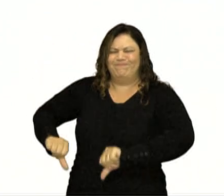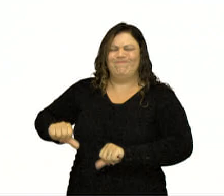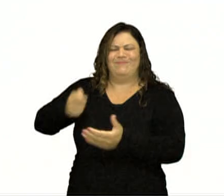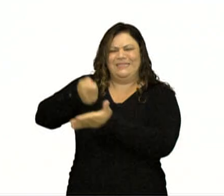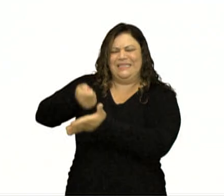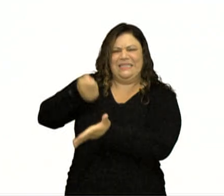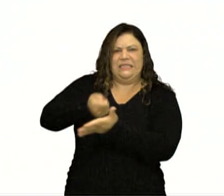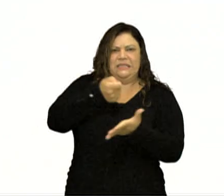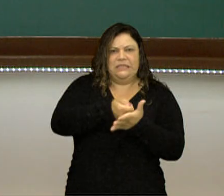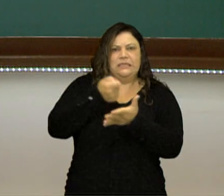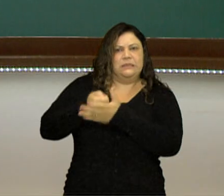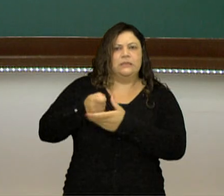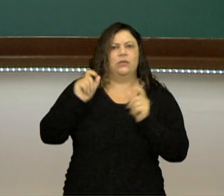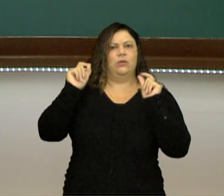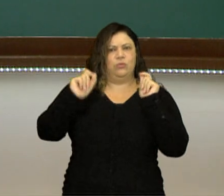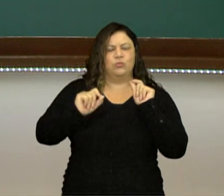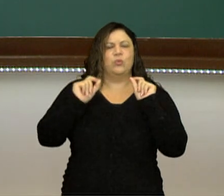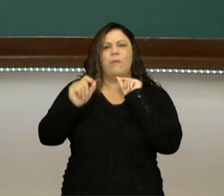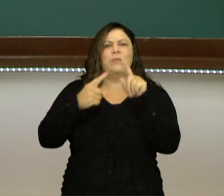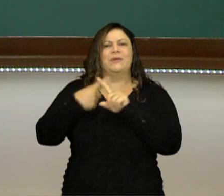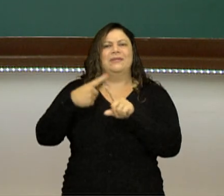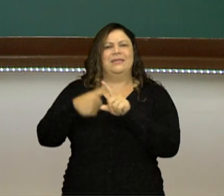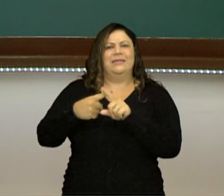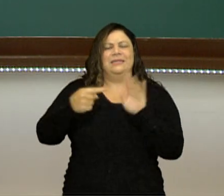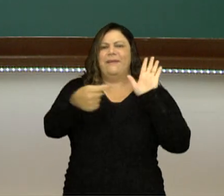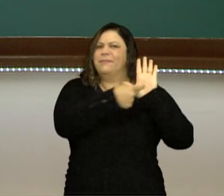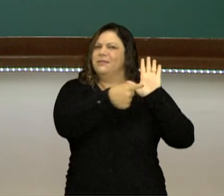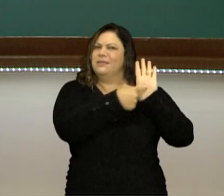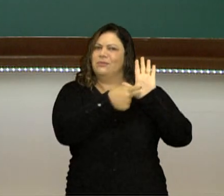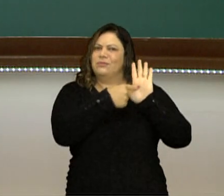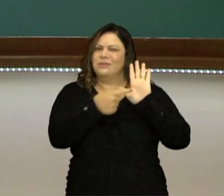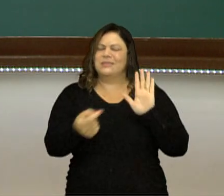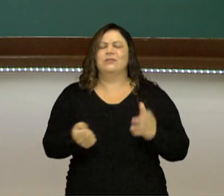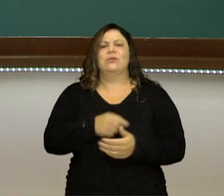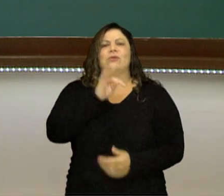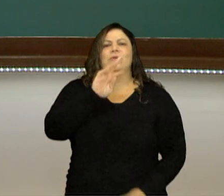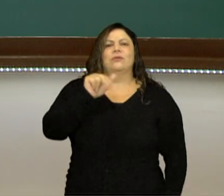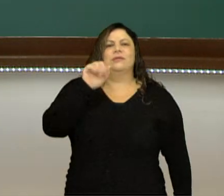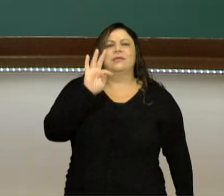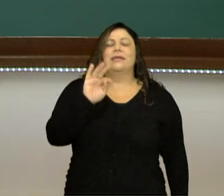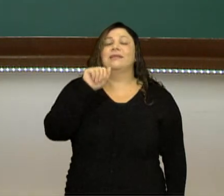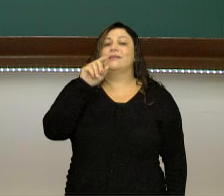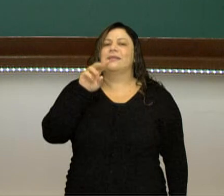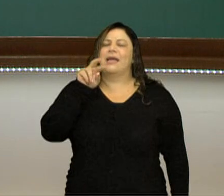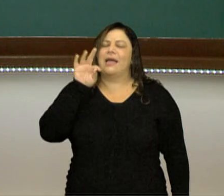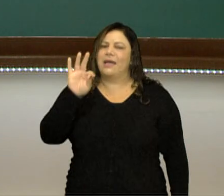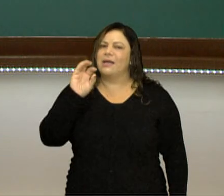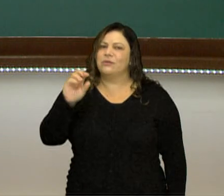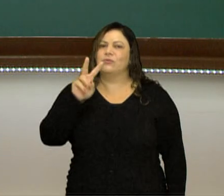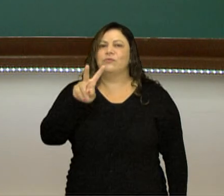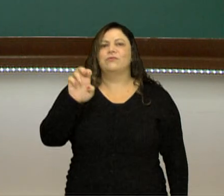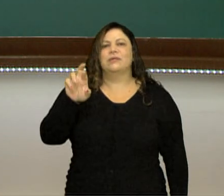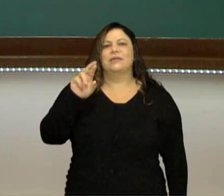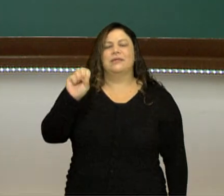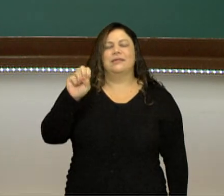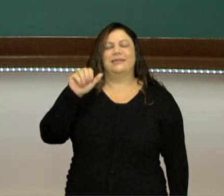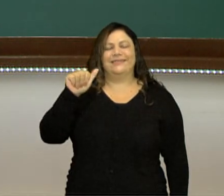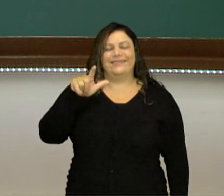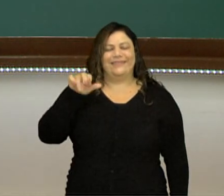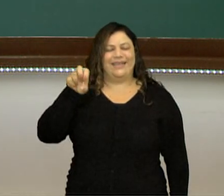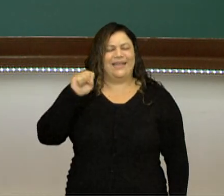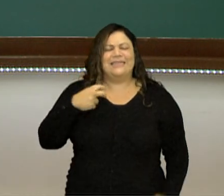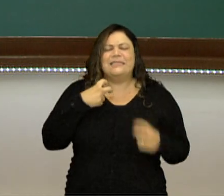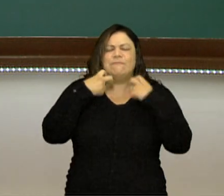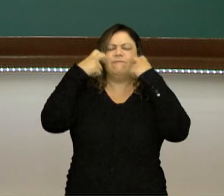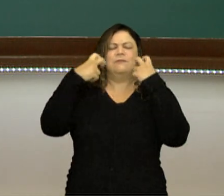do Tratado de Versalhes, que ele sempre denunciou o Tratado de Versalhes. Ele chamava o Tratado de Versalhes de o Tratado da